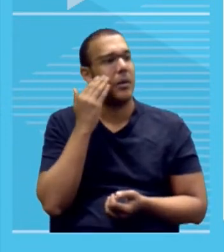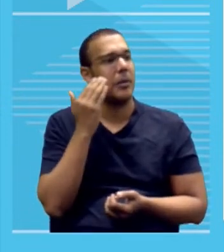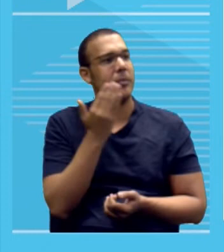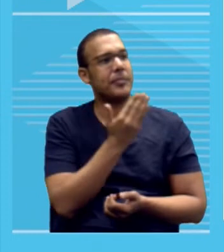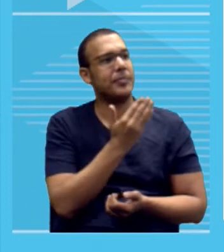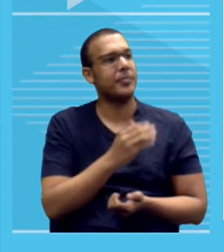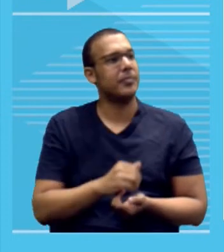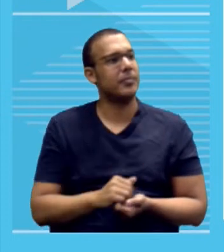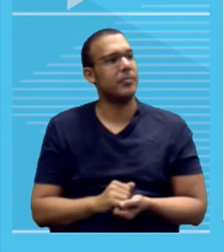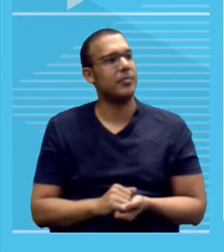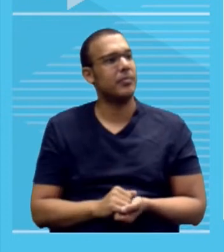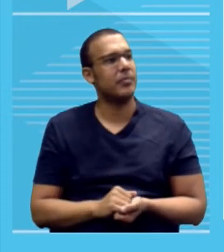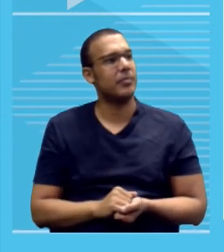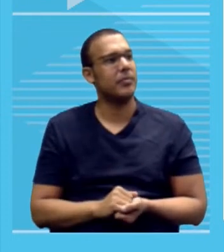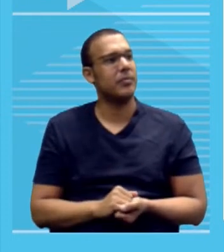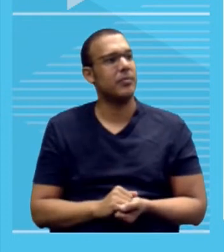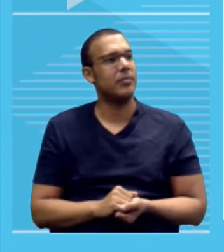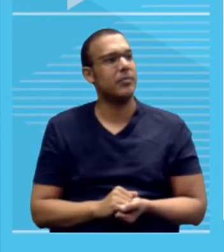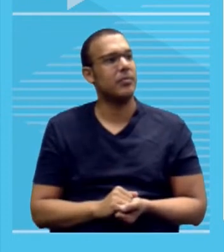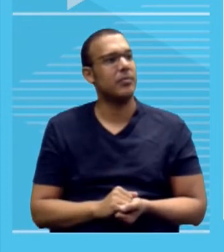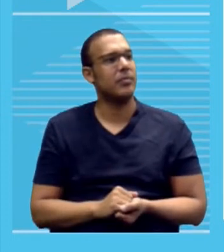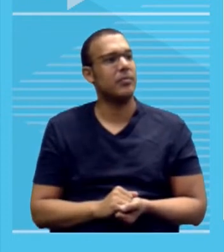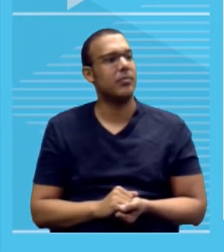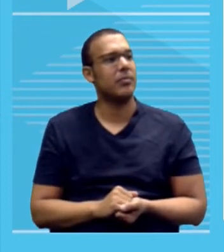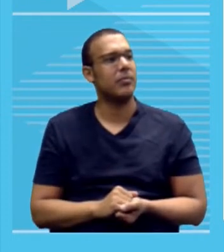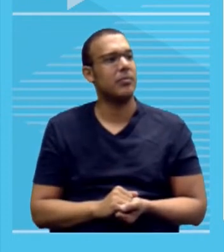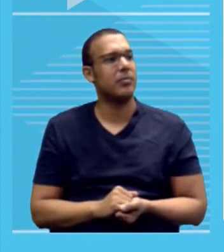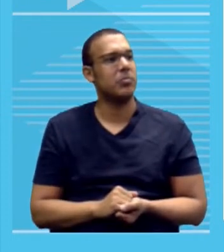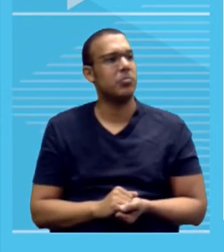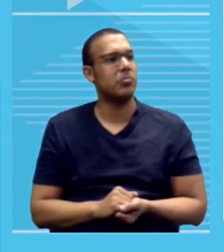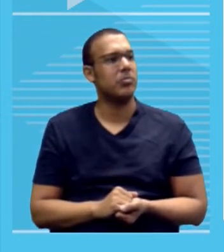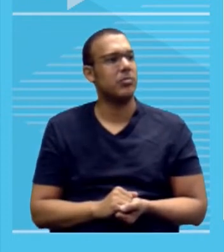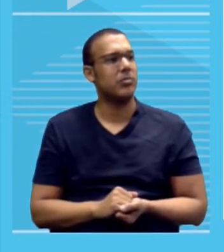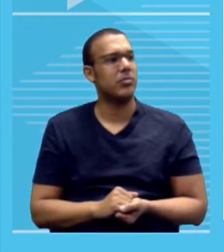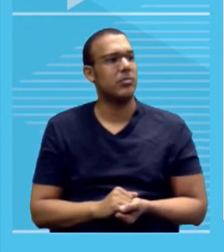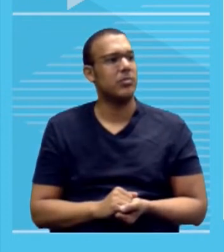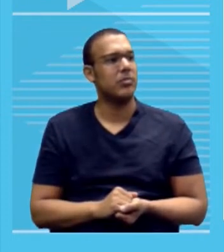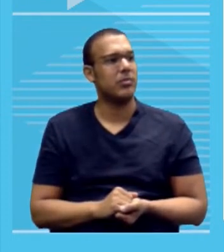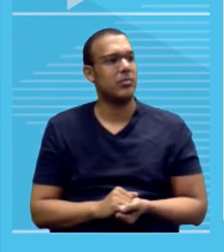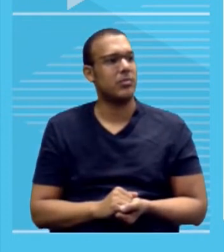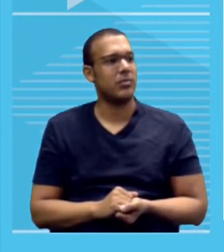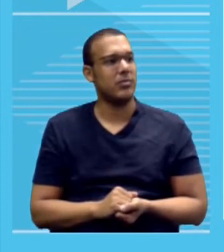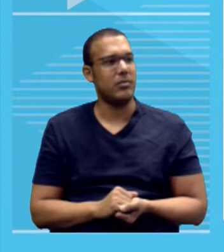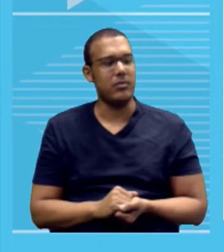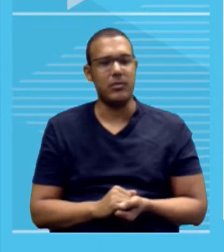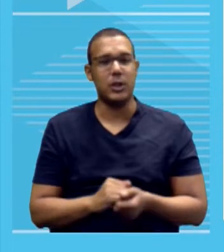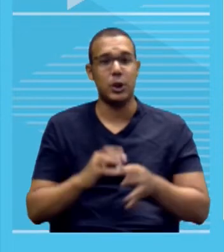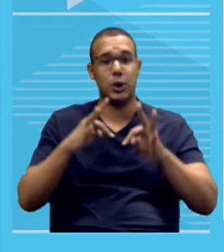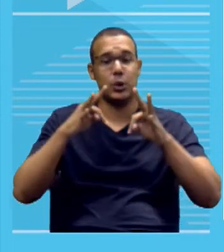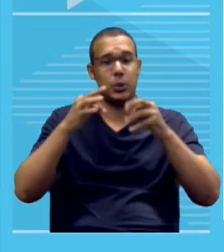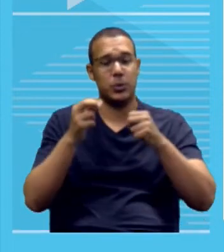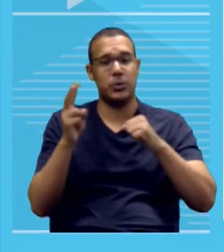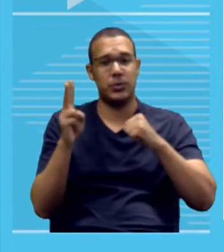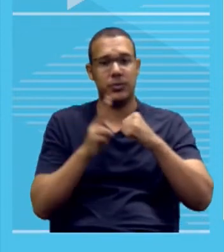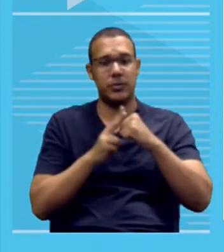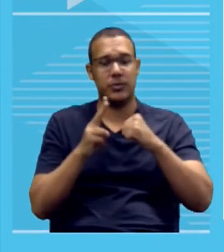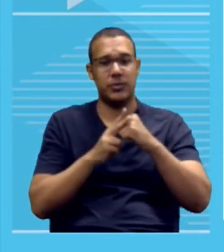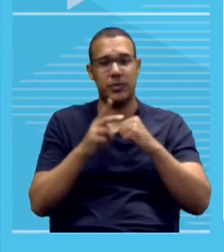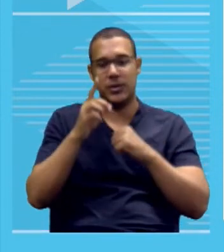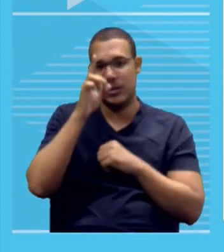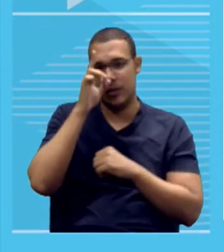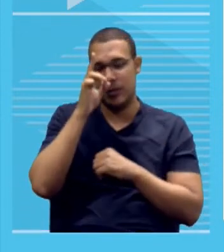Olha só helps Red Bulls contém todos aqui verbos